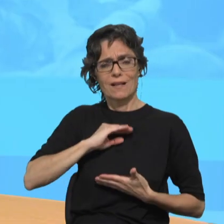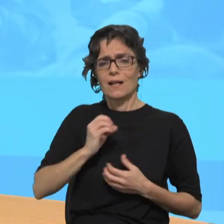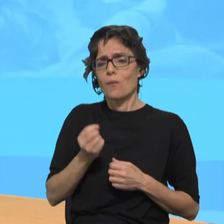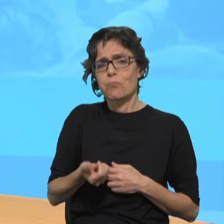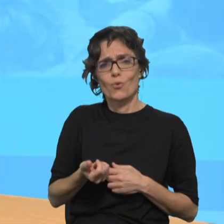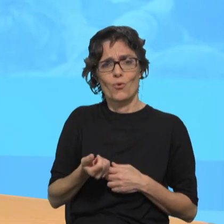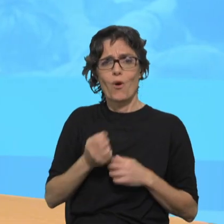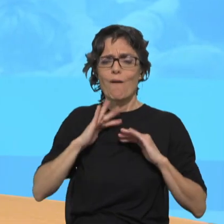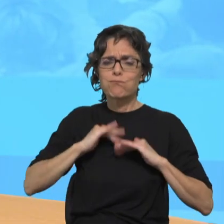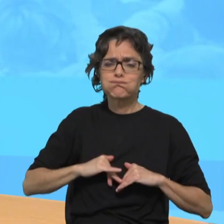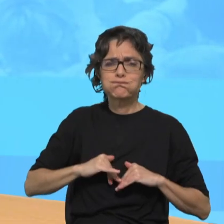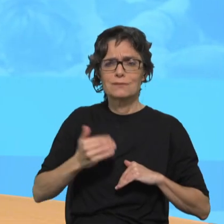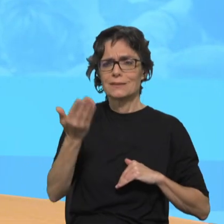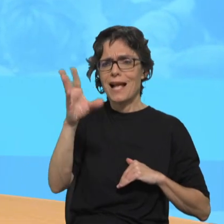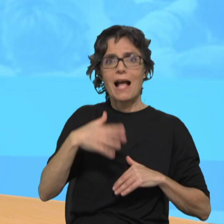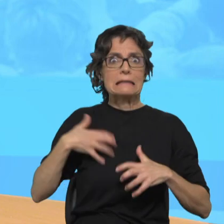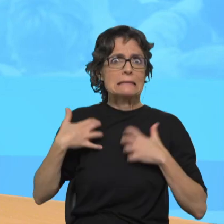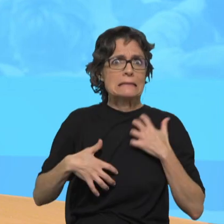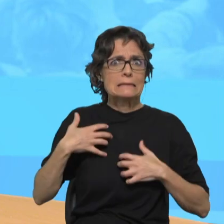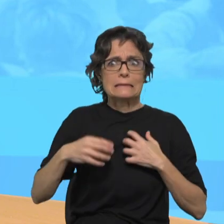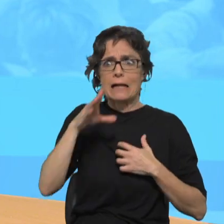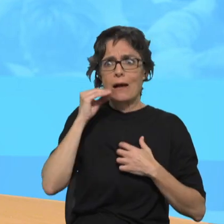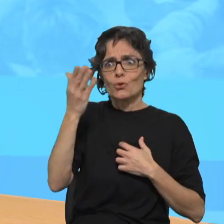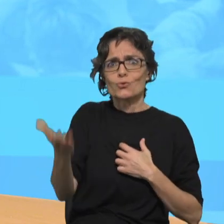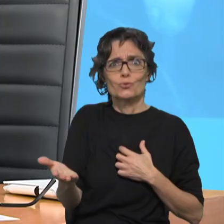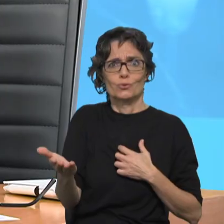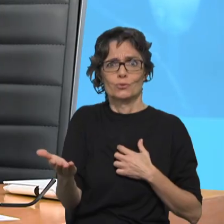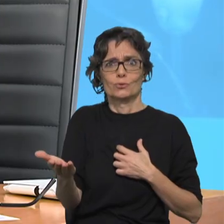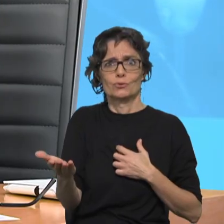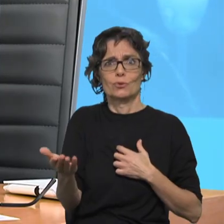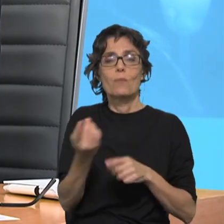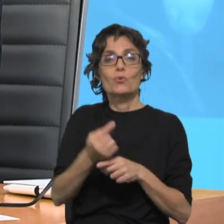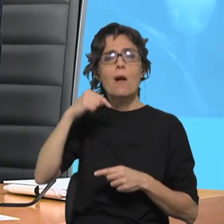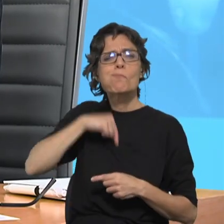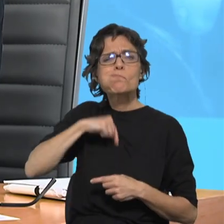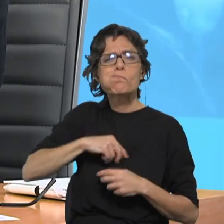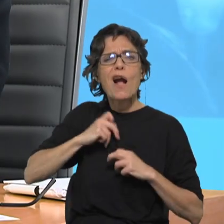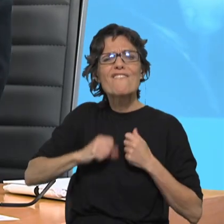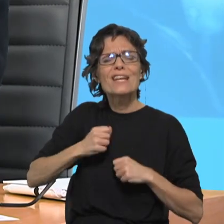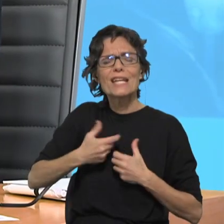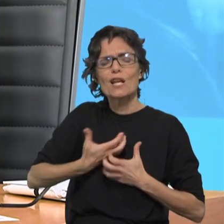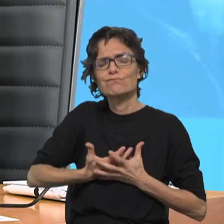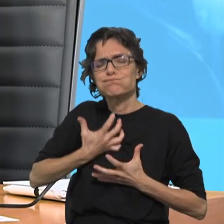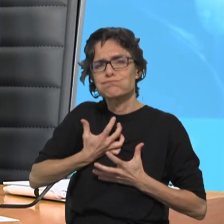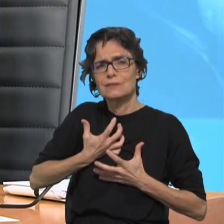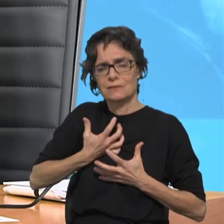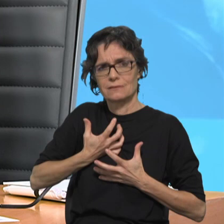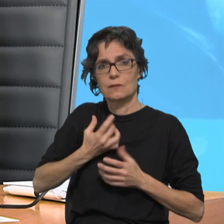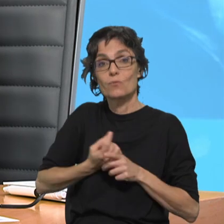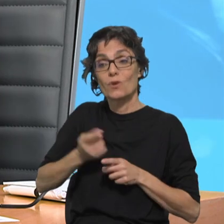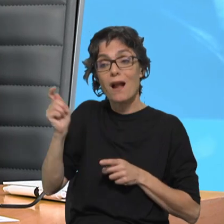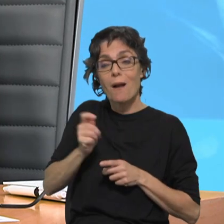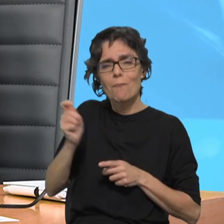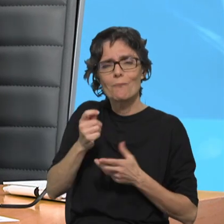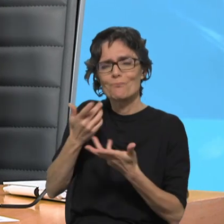quadros depressivos, adultos ansiosos, adultos que têm muitíssimos medos. Porquê? Porque o abuso